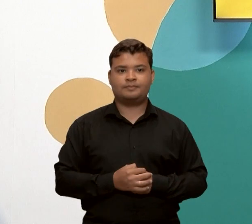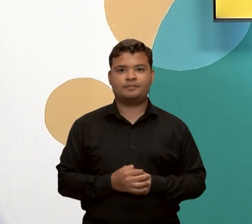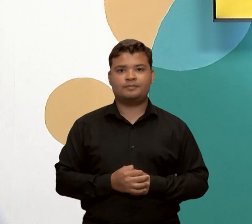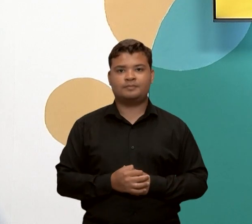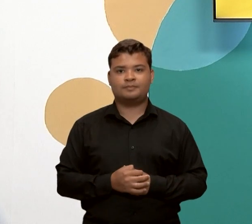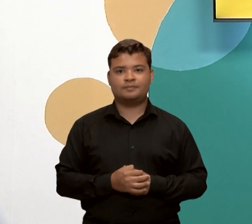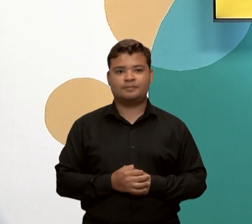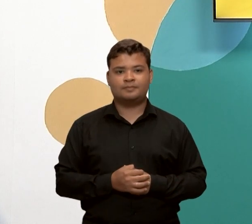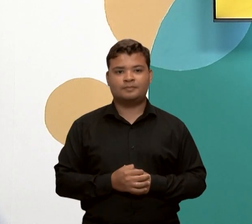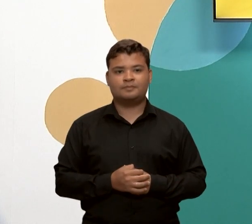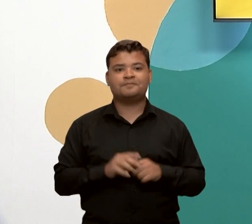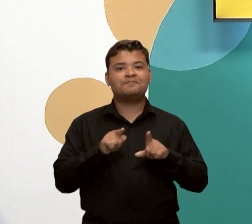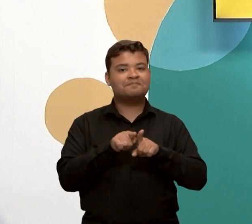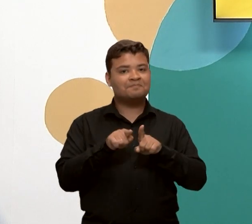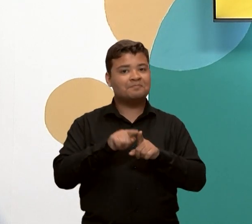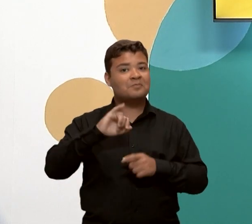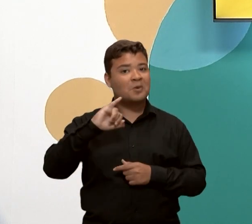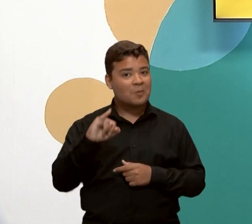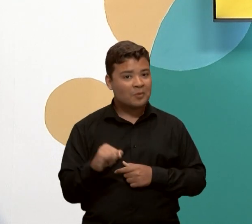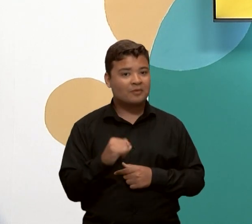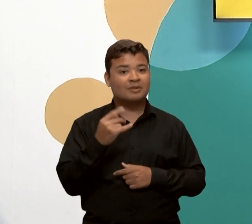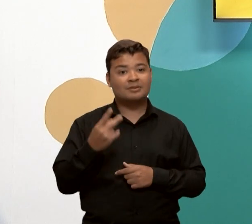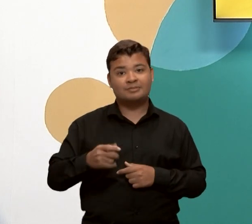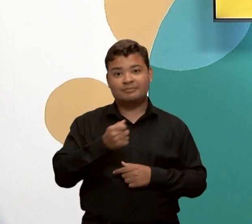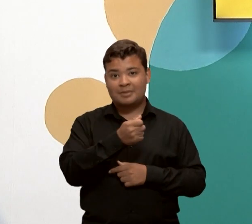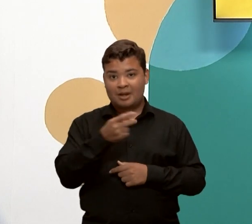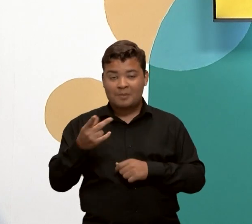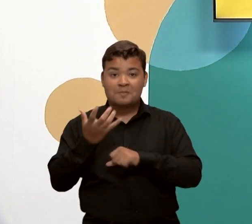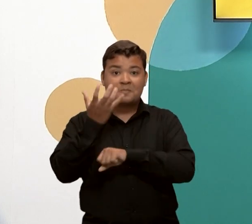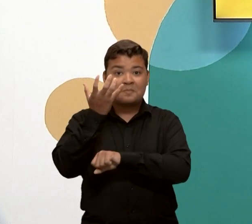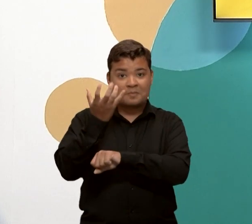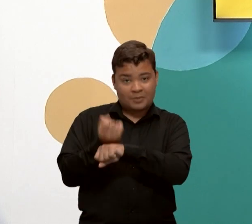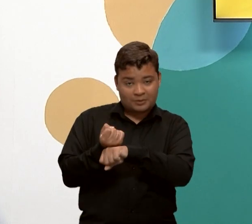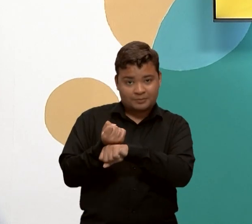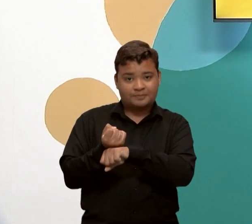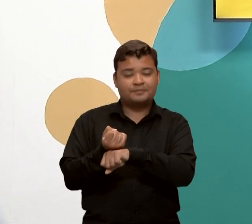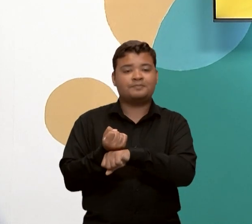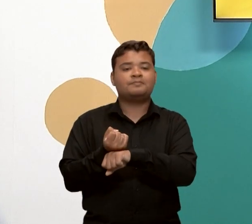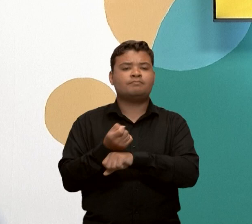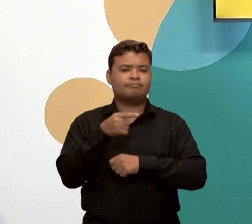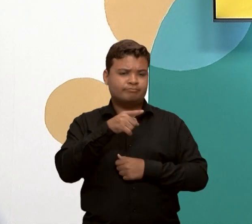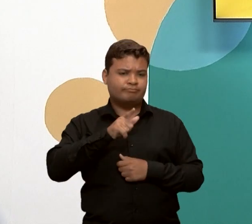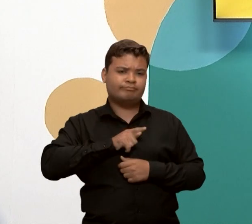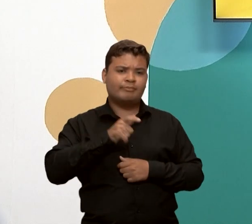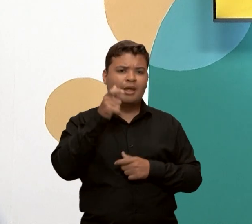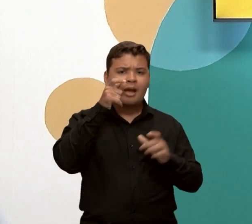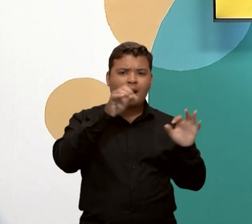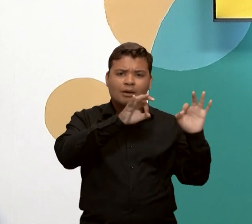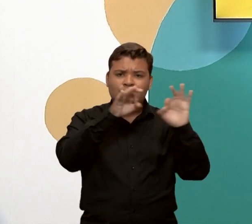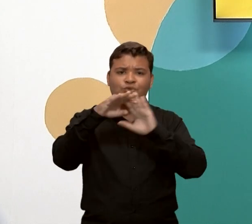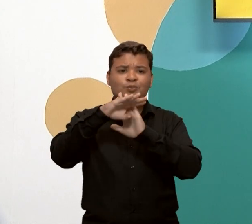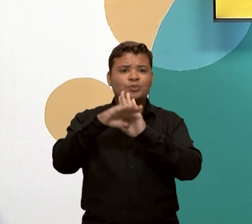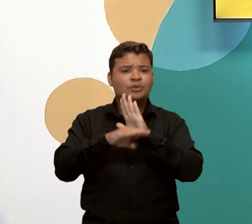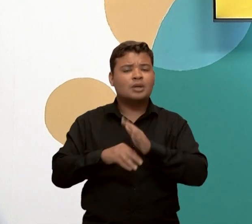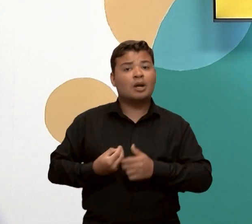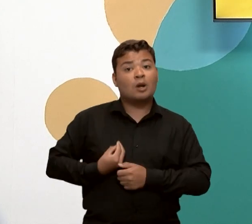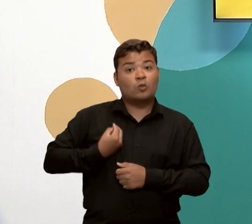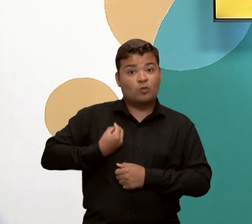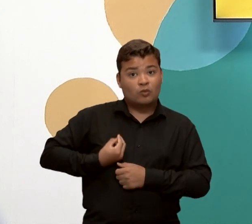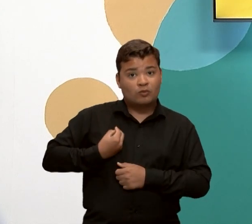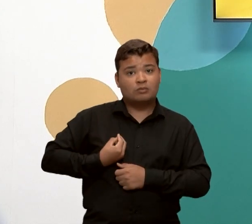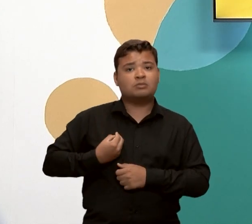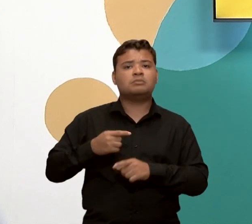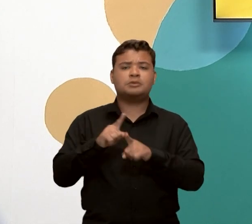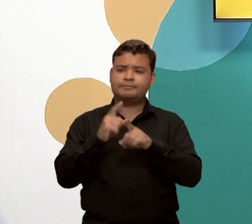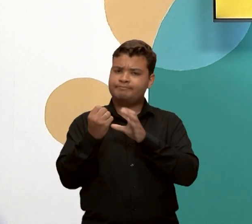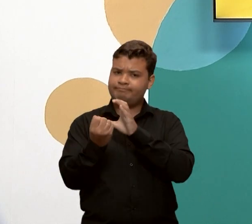629-9181-1406 e aproveita para já baixar nosso aplicativo também. Nele você assiste a programação ao vivo e pode nos